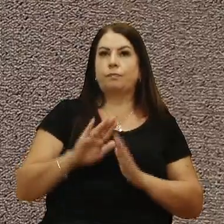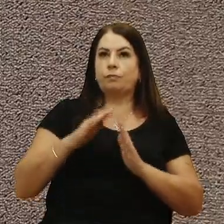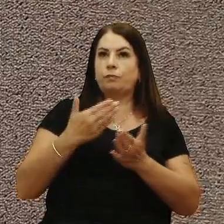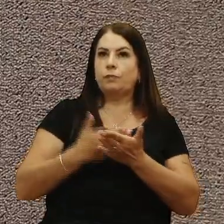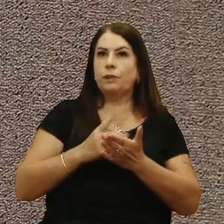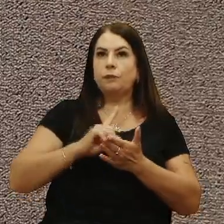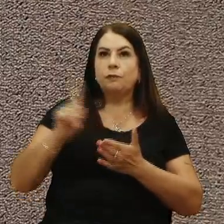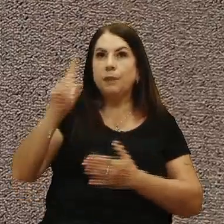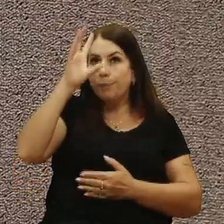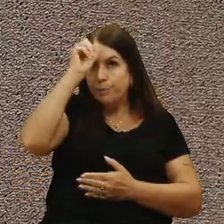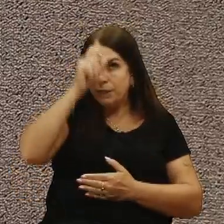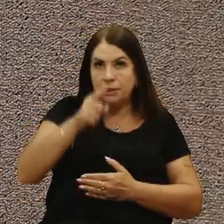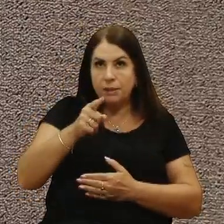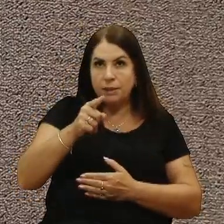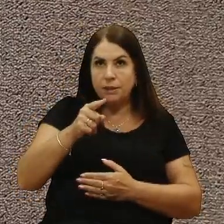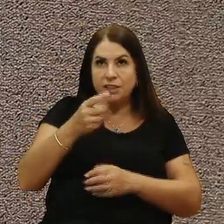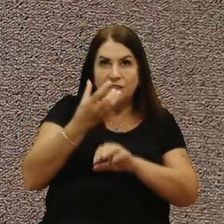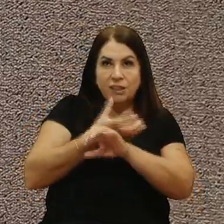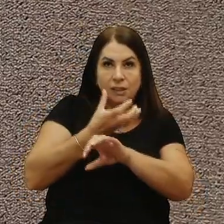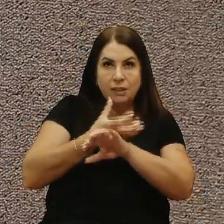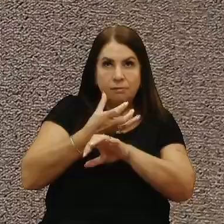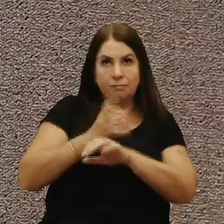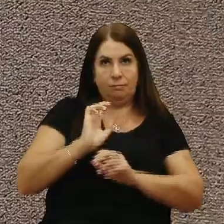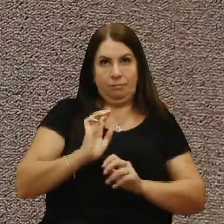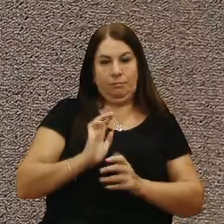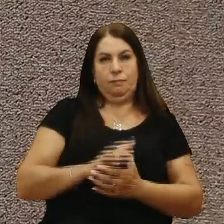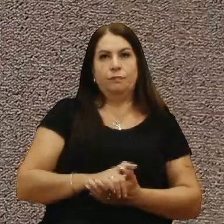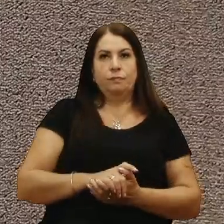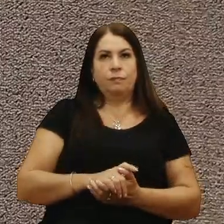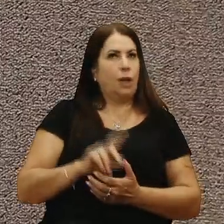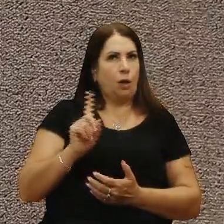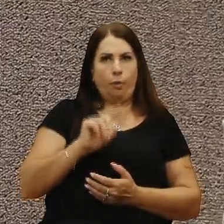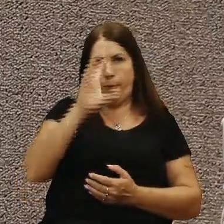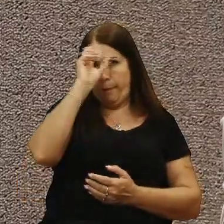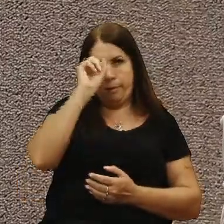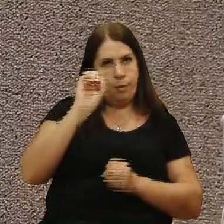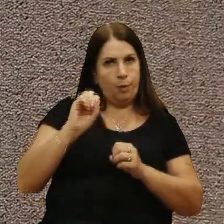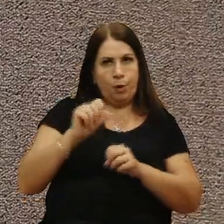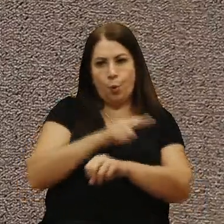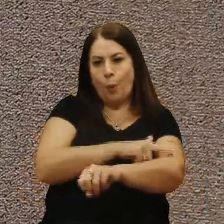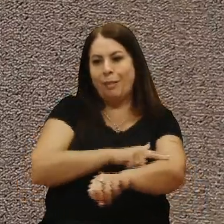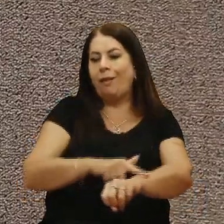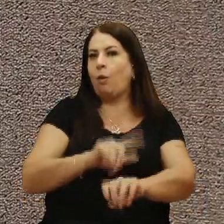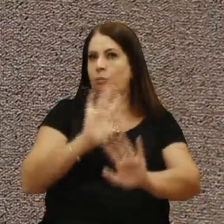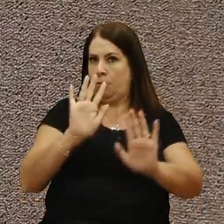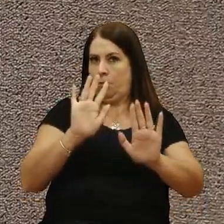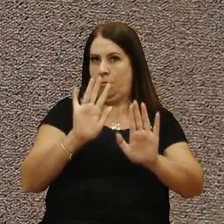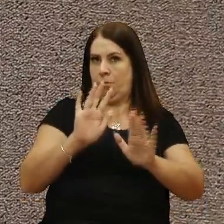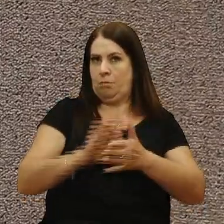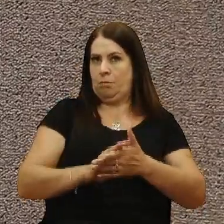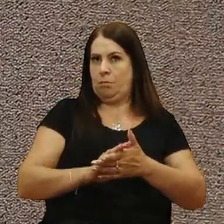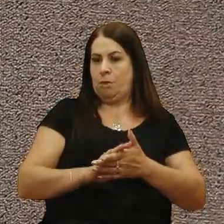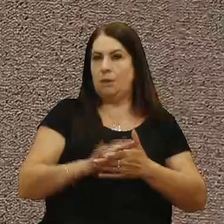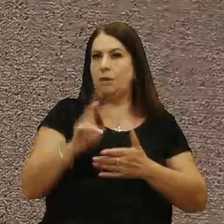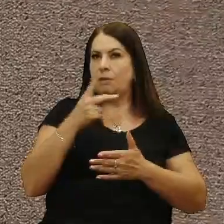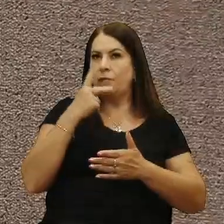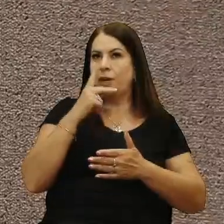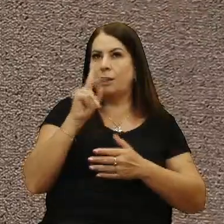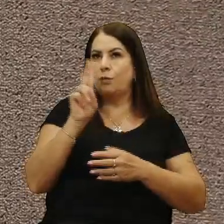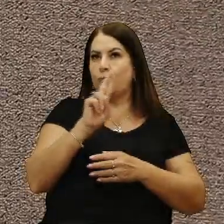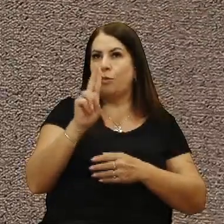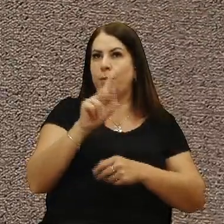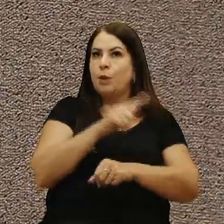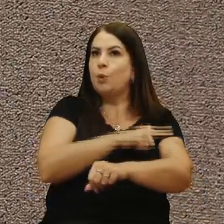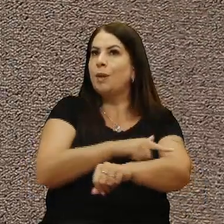vai para aprender matérias, não para aprender educação. Aliás, não deveria nem se chamar educação a